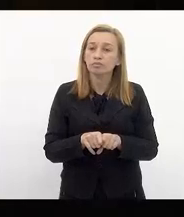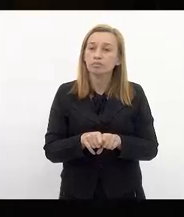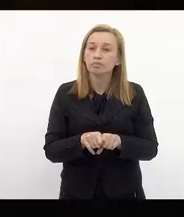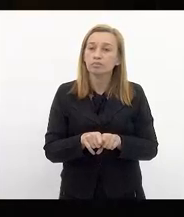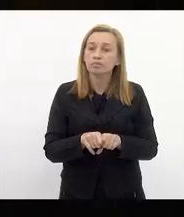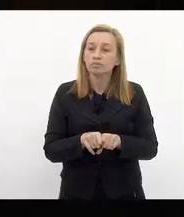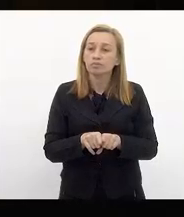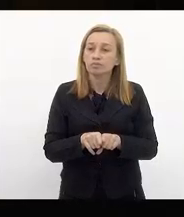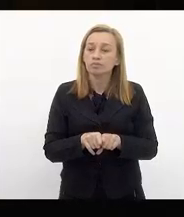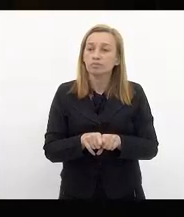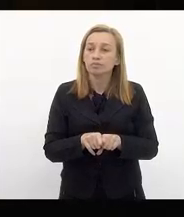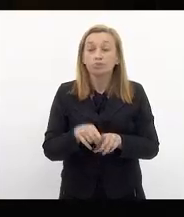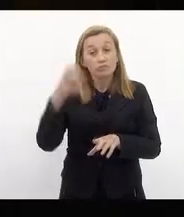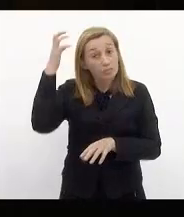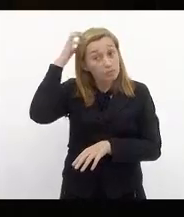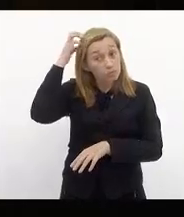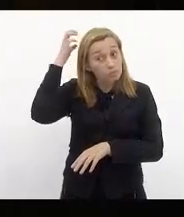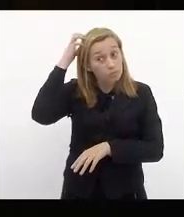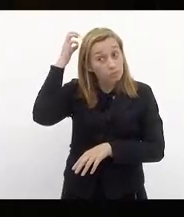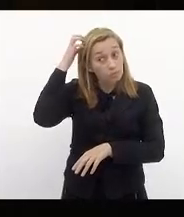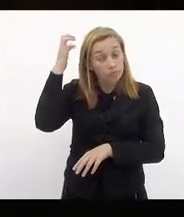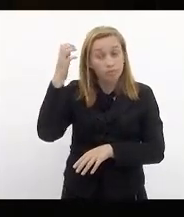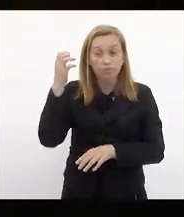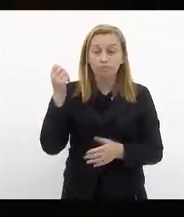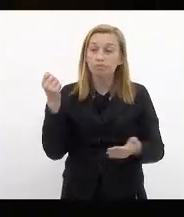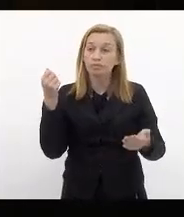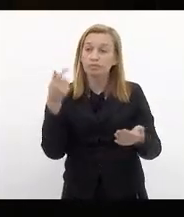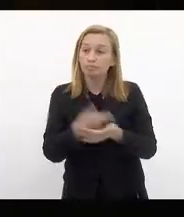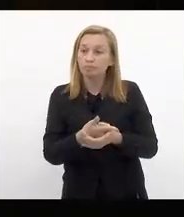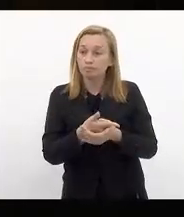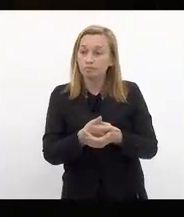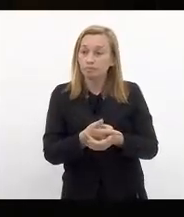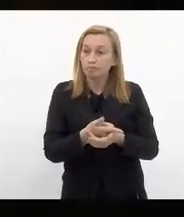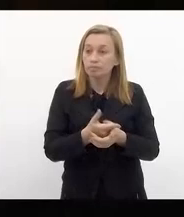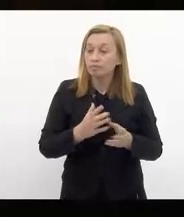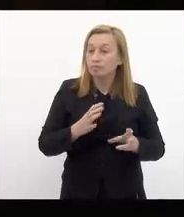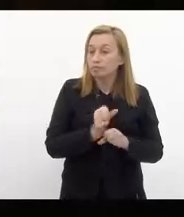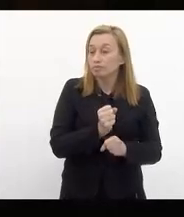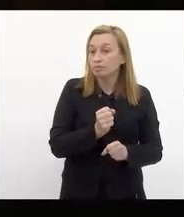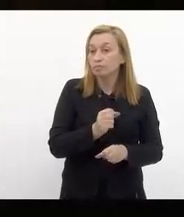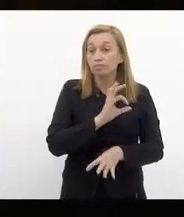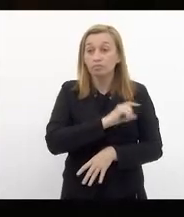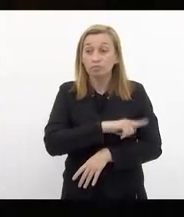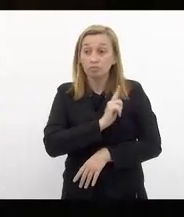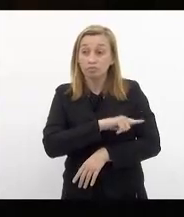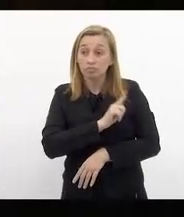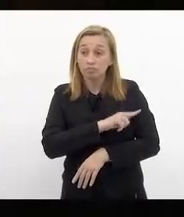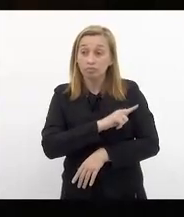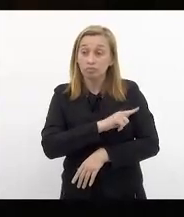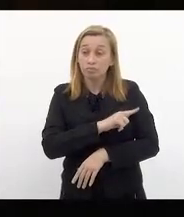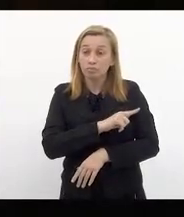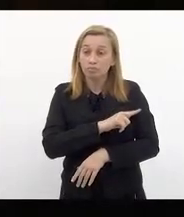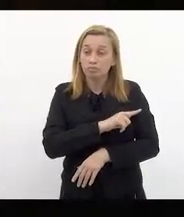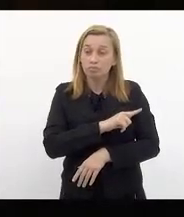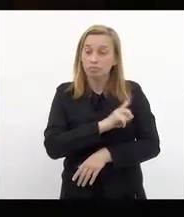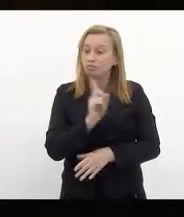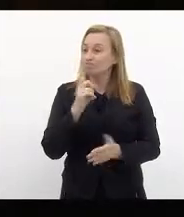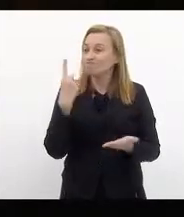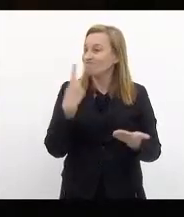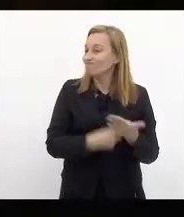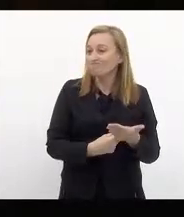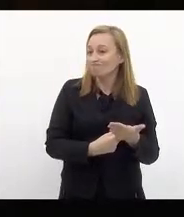o servidor e a servidora pública o pagamento dessa conta, de uma gestão completamente